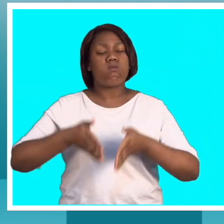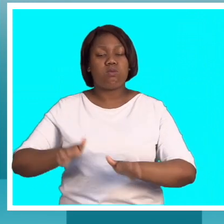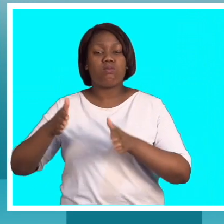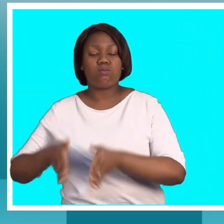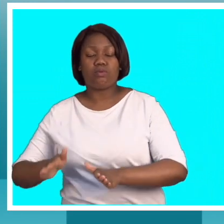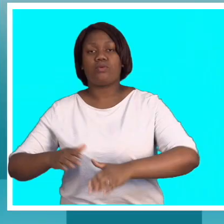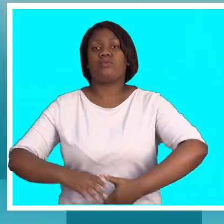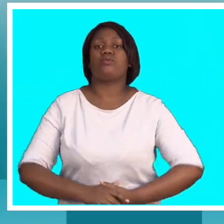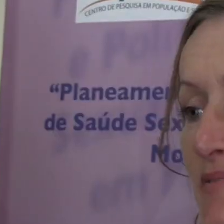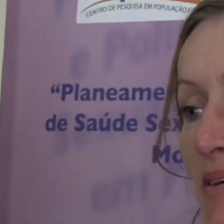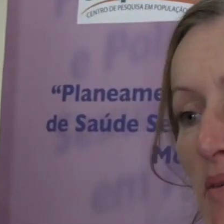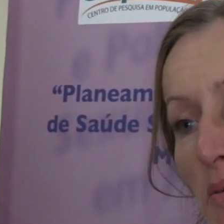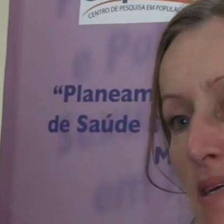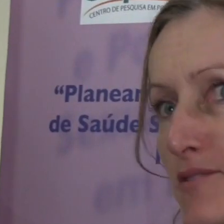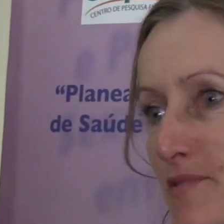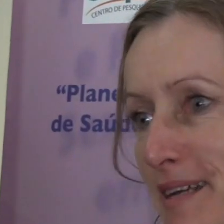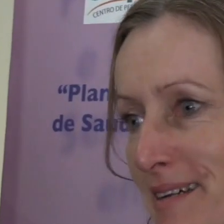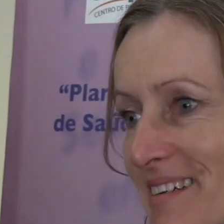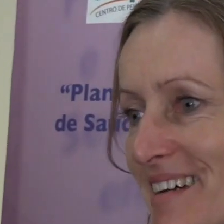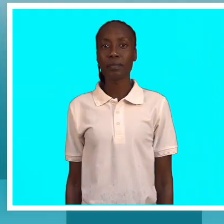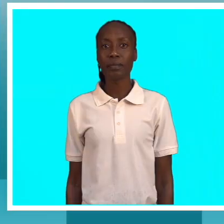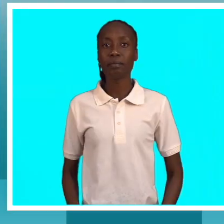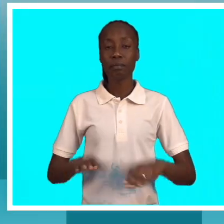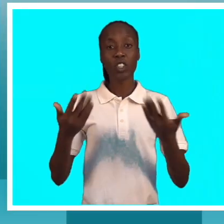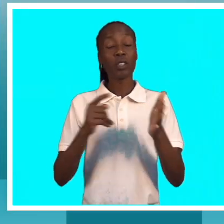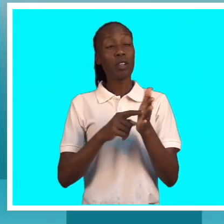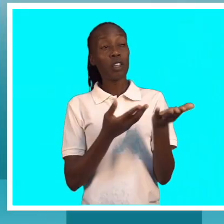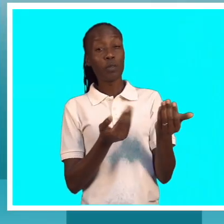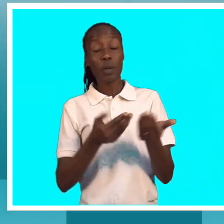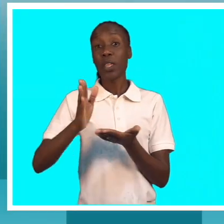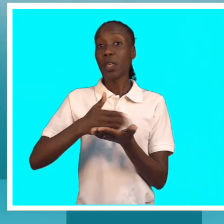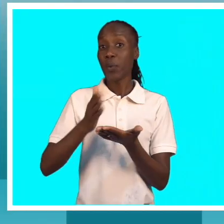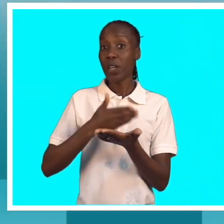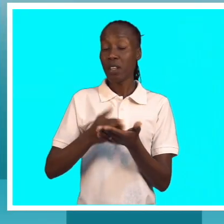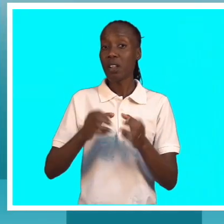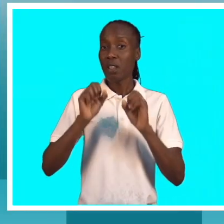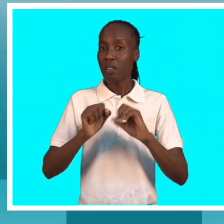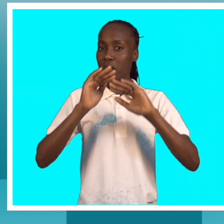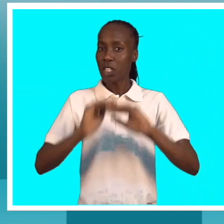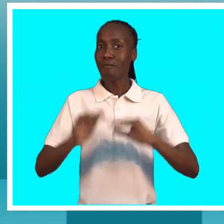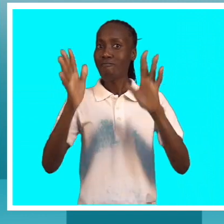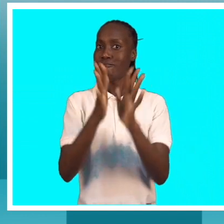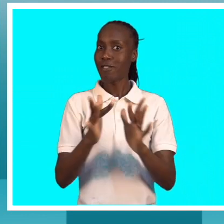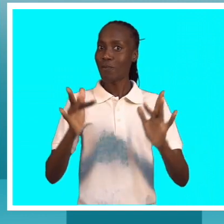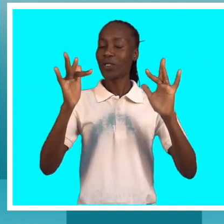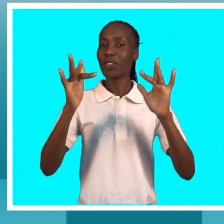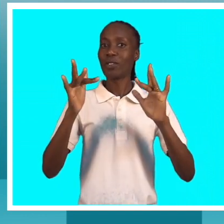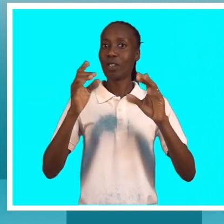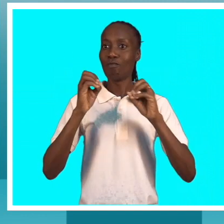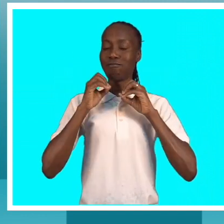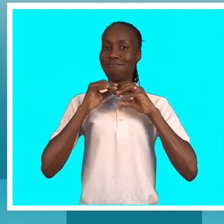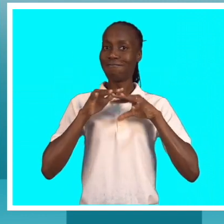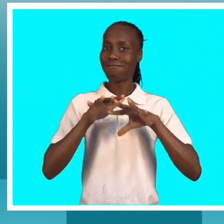que esteja disponível aos pesquisadores da área. Já esperamos que o livro esteja disponível largamente